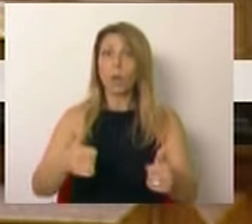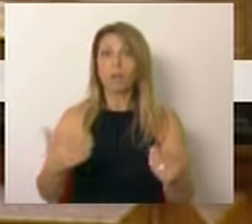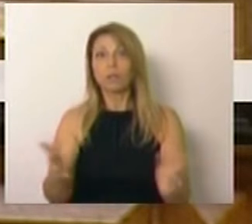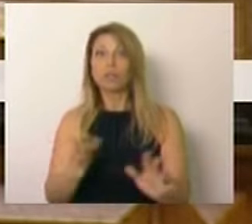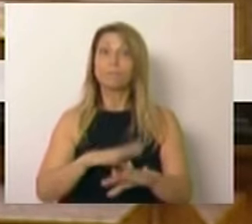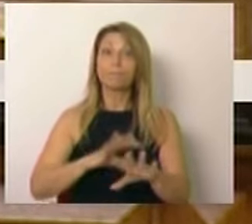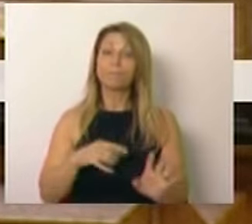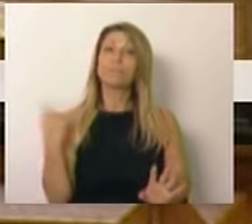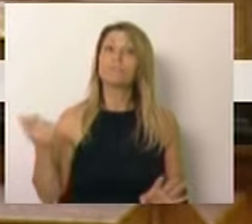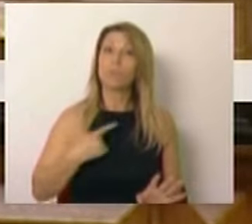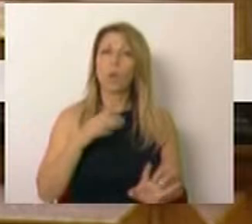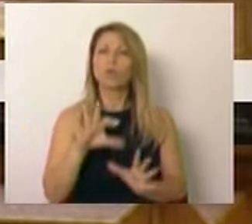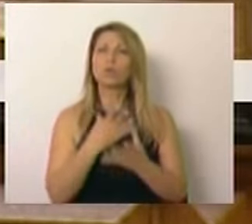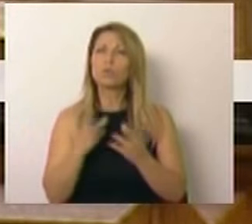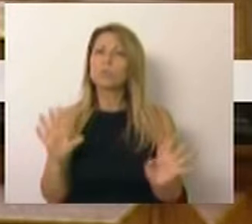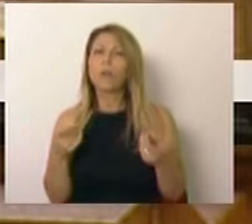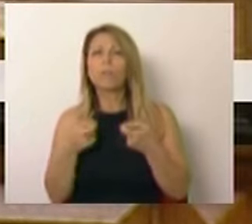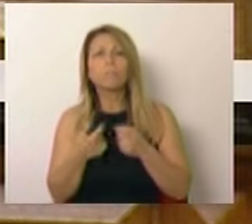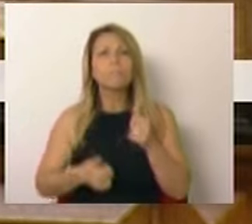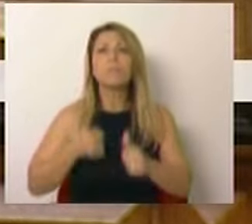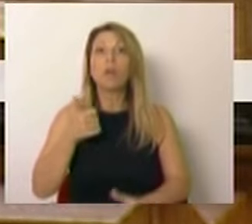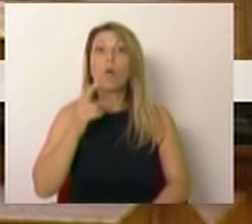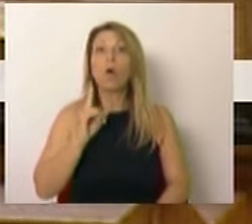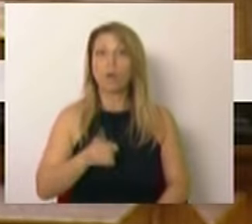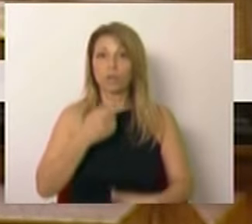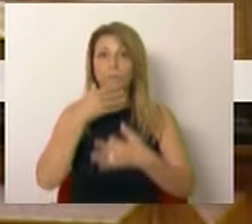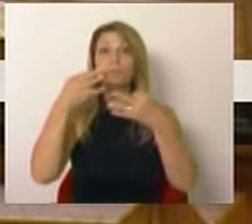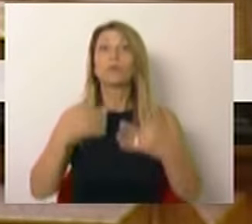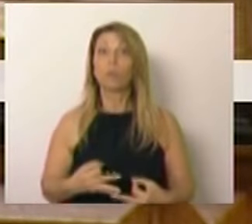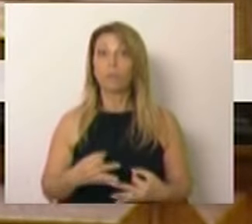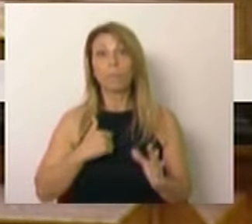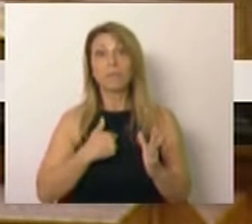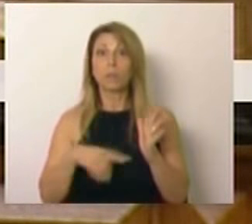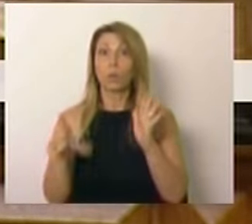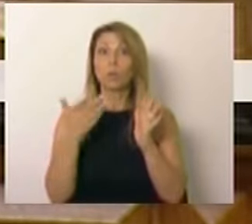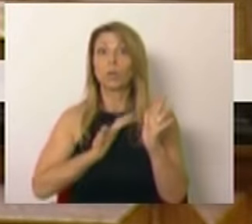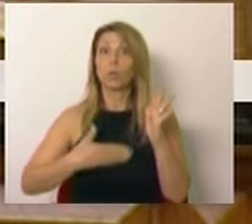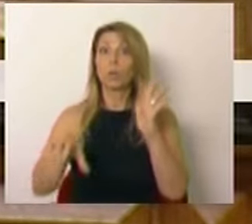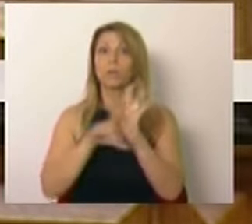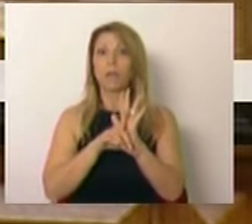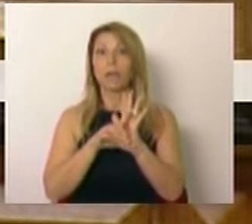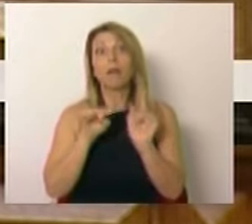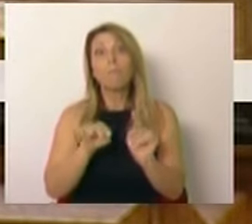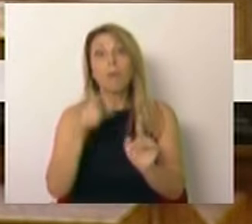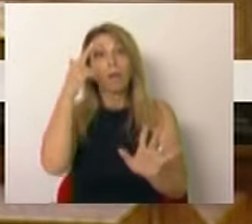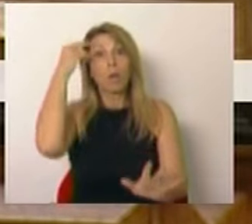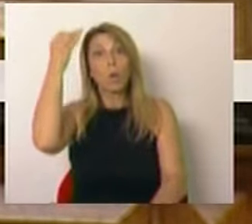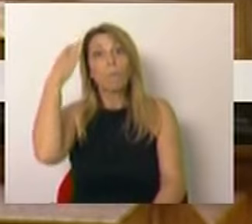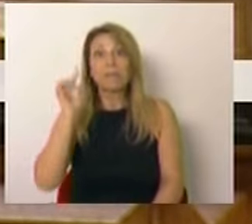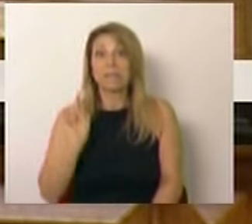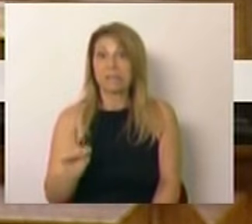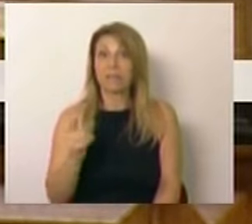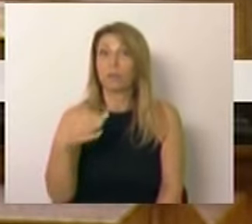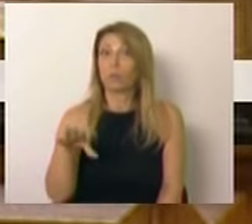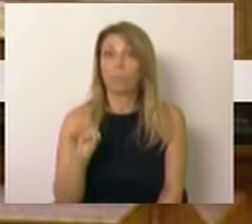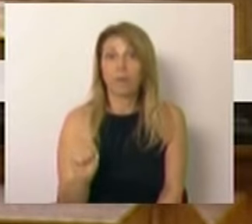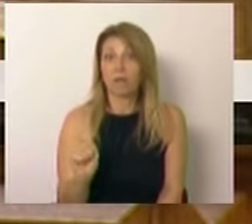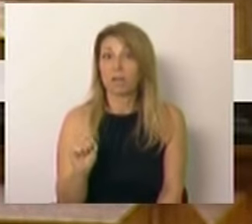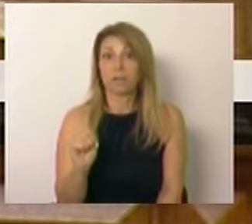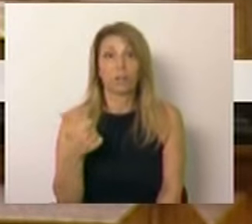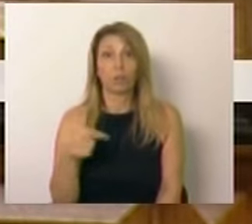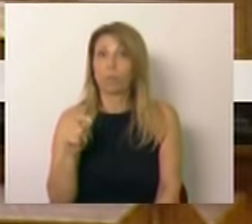nós, a solução mais adequada seria a confirmação do decreto. Não foi esse o entendimento do PS